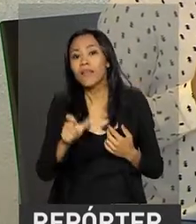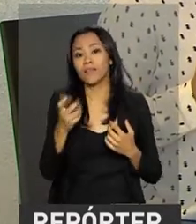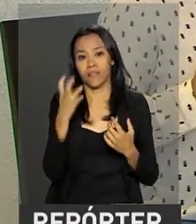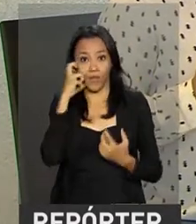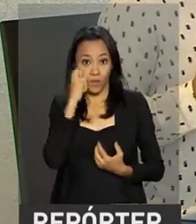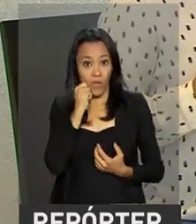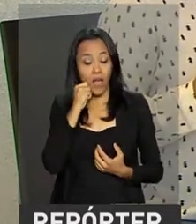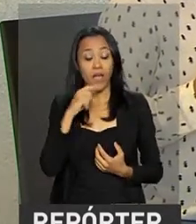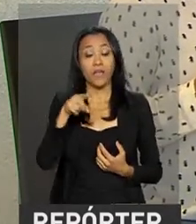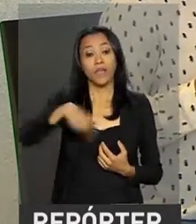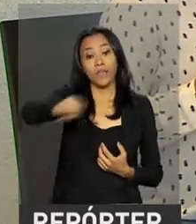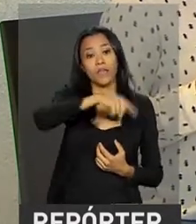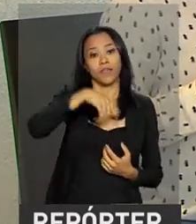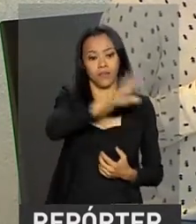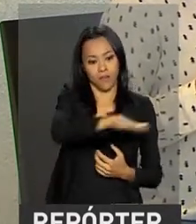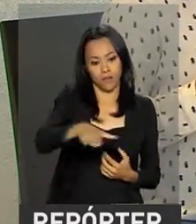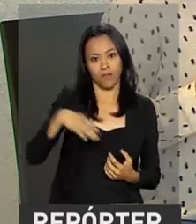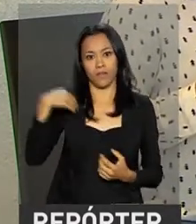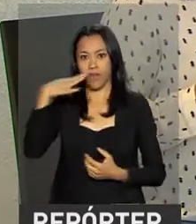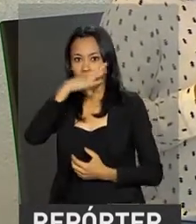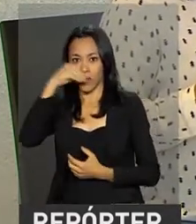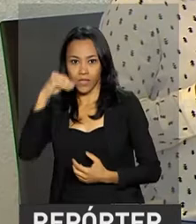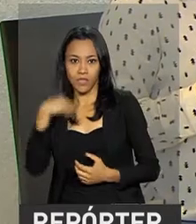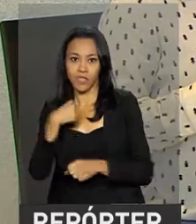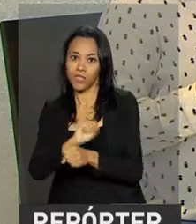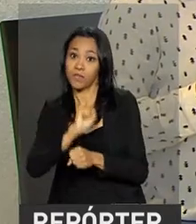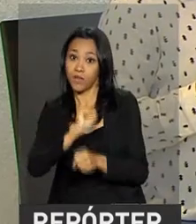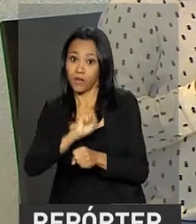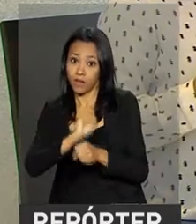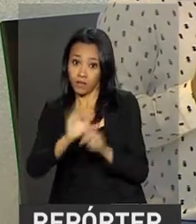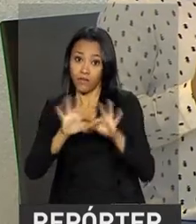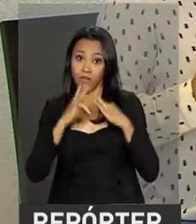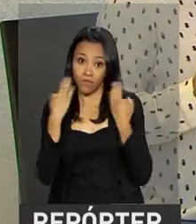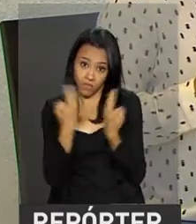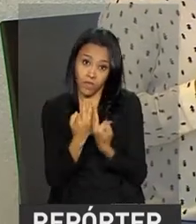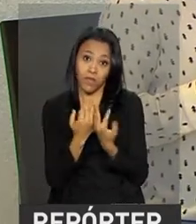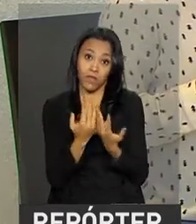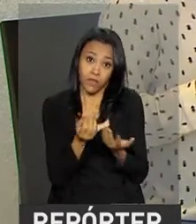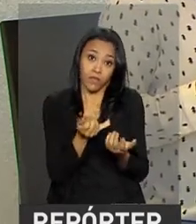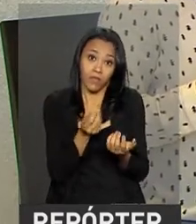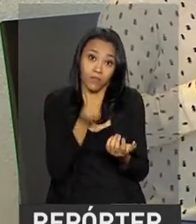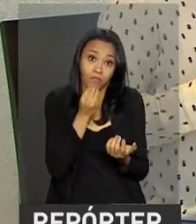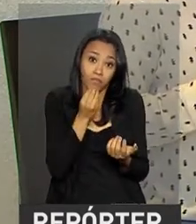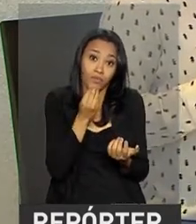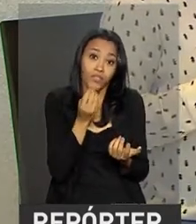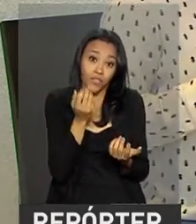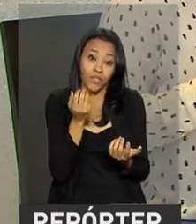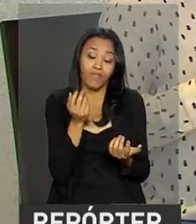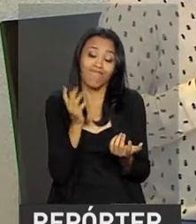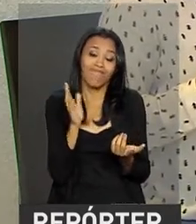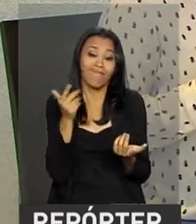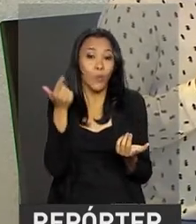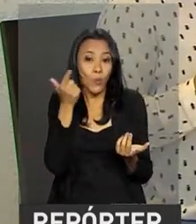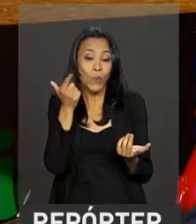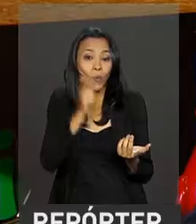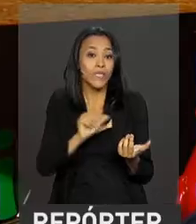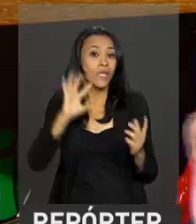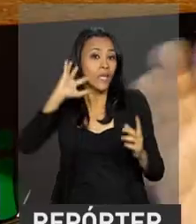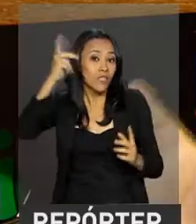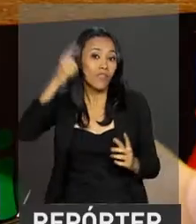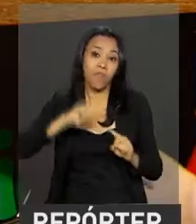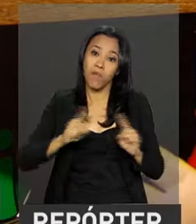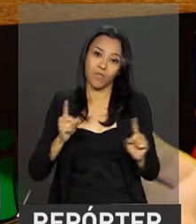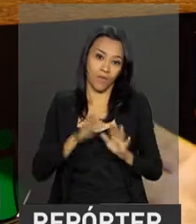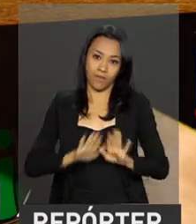crianças e adolescentes aguardando uma família uma conta que poderia ser fácil de fechar mas que não é bem assim